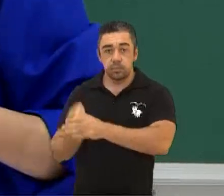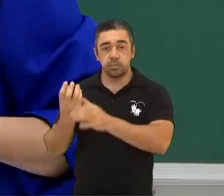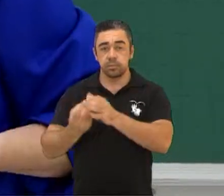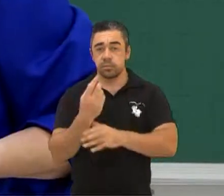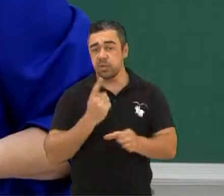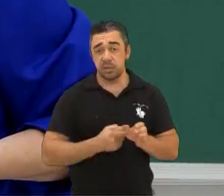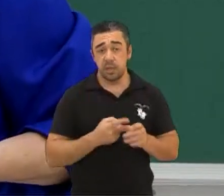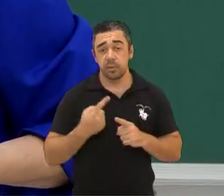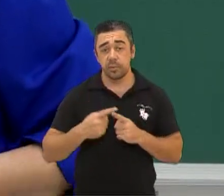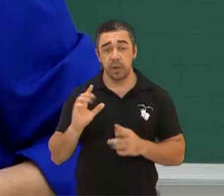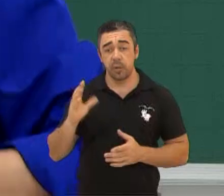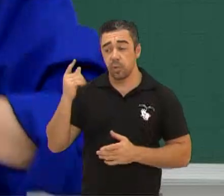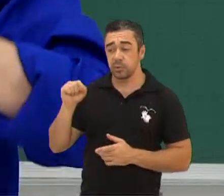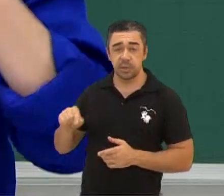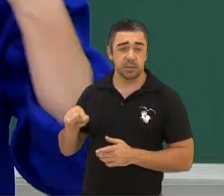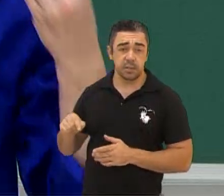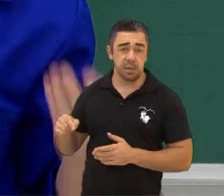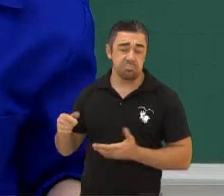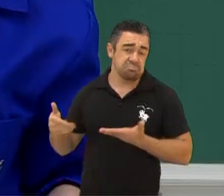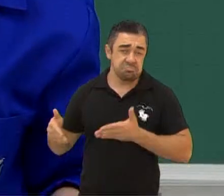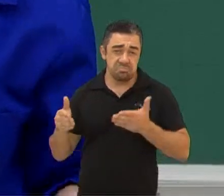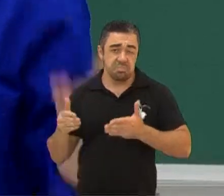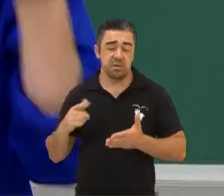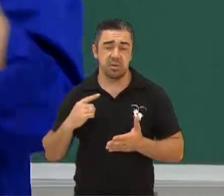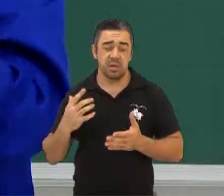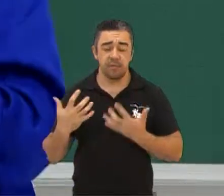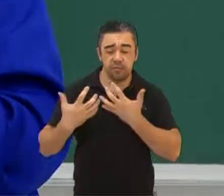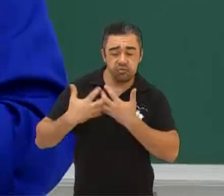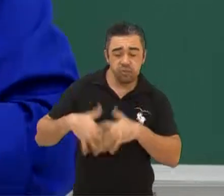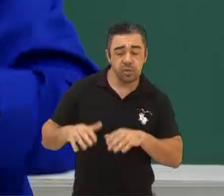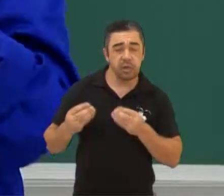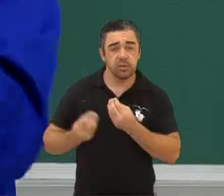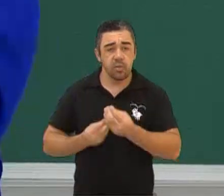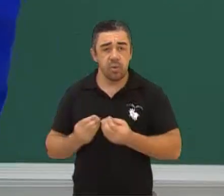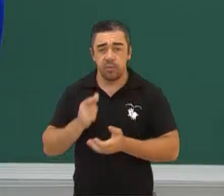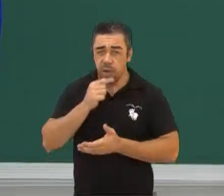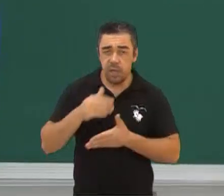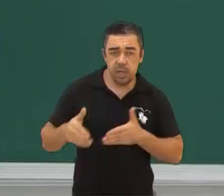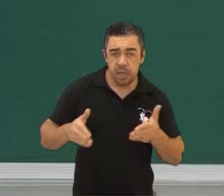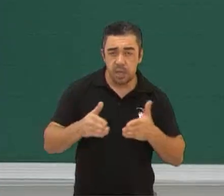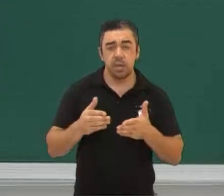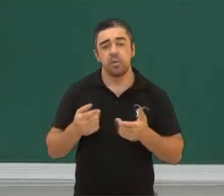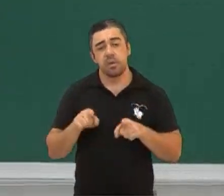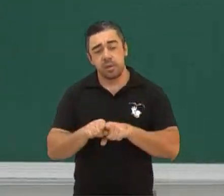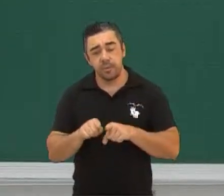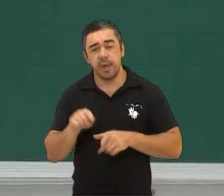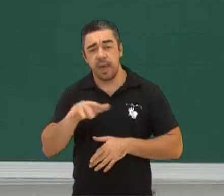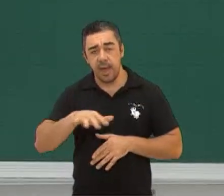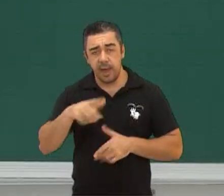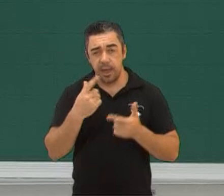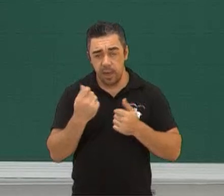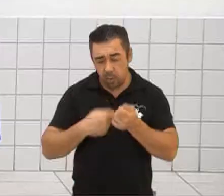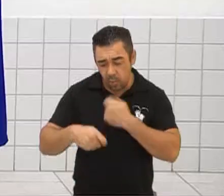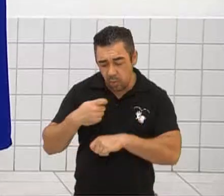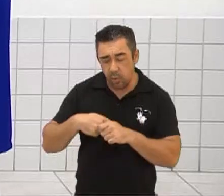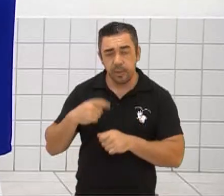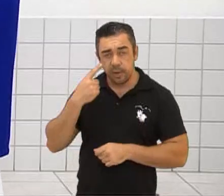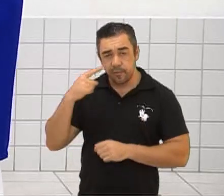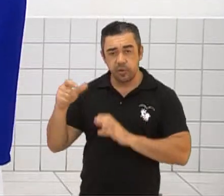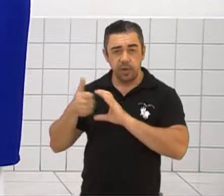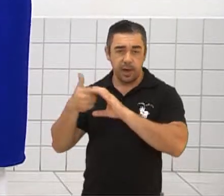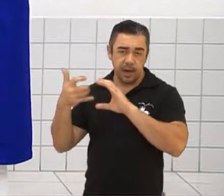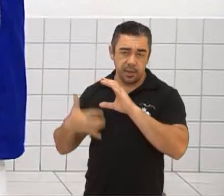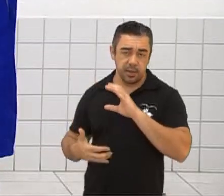partir dos recursos oferecidos, função, rios e ciclos econômicos. Dentro dessa característica, nós